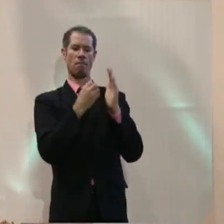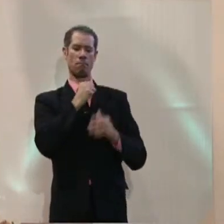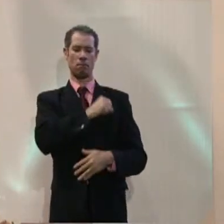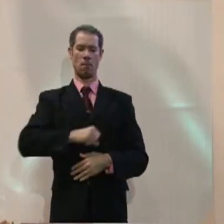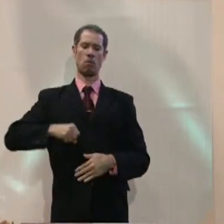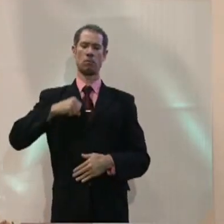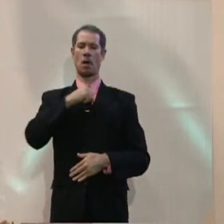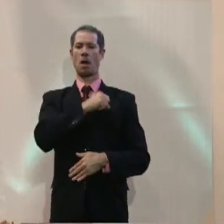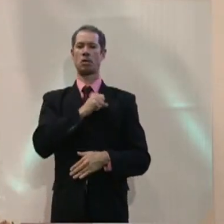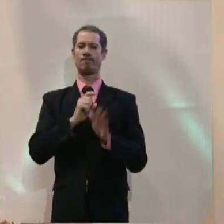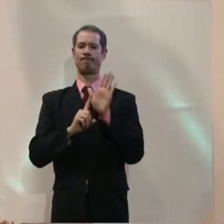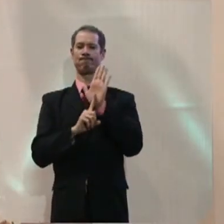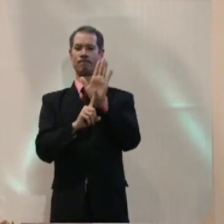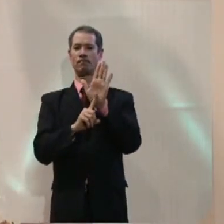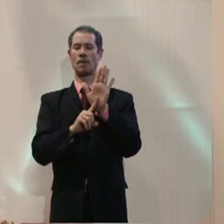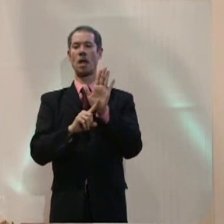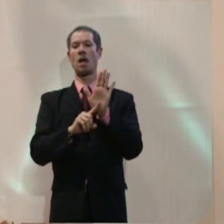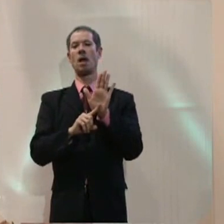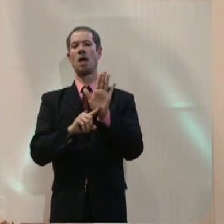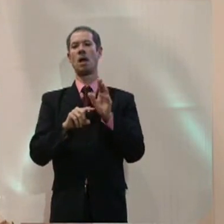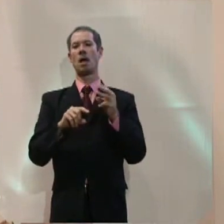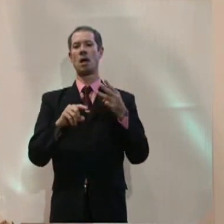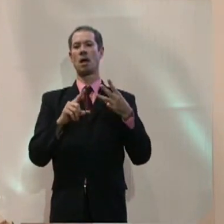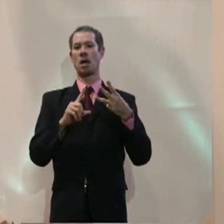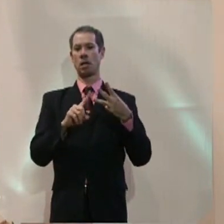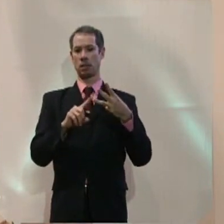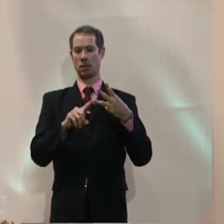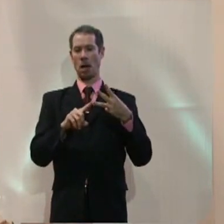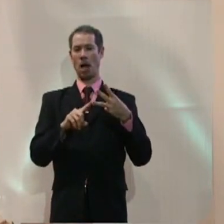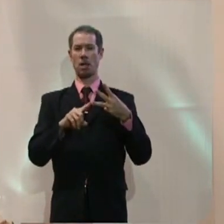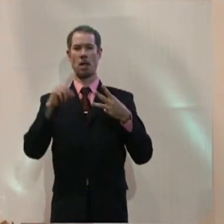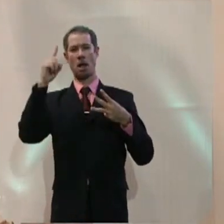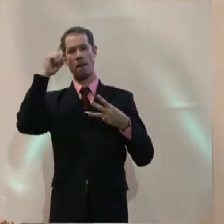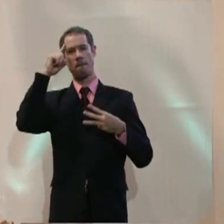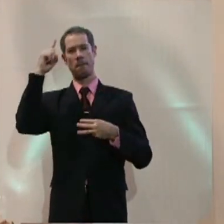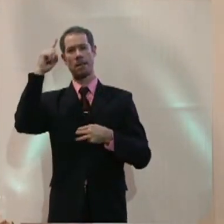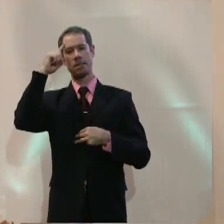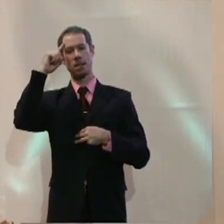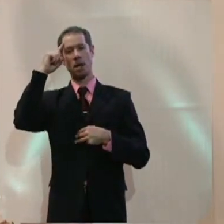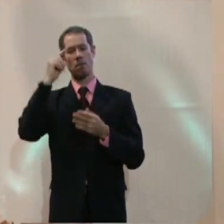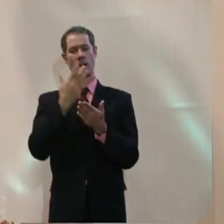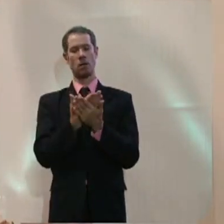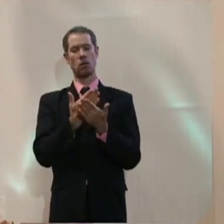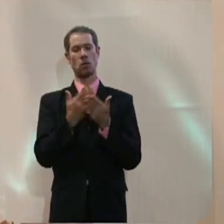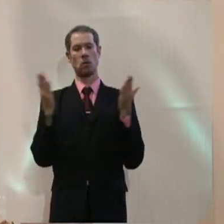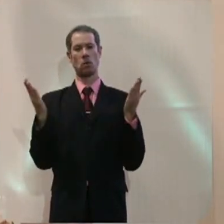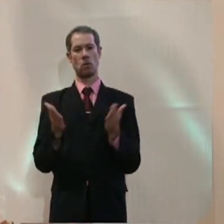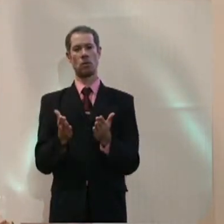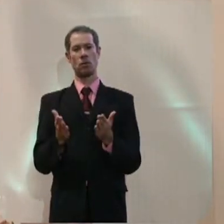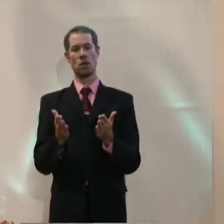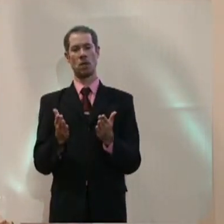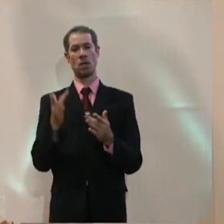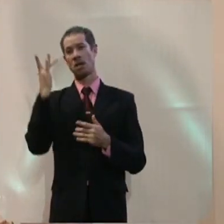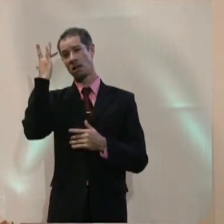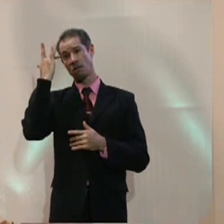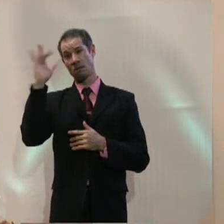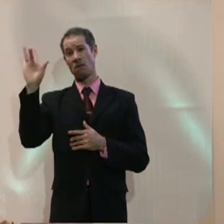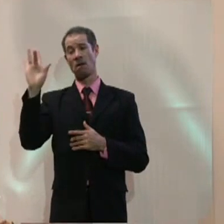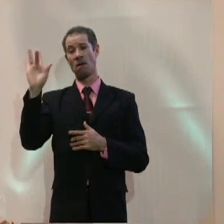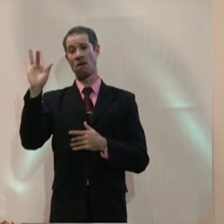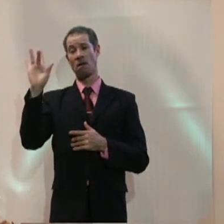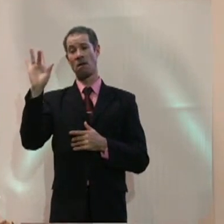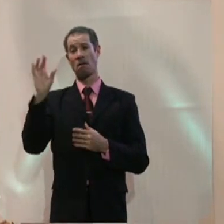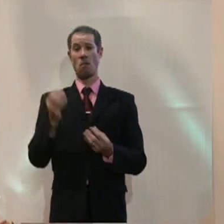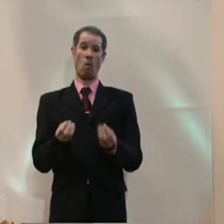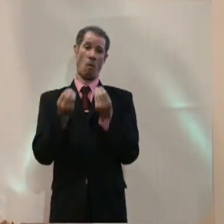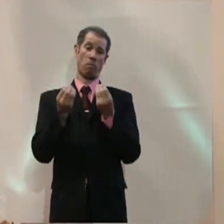colocar. Mas essas três foram pinçadas aqui para a gente estudar hoje. E eu não sei como elas se